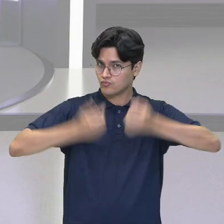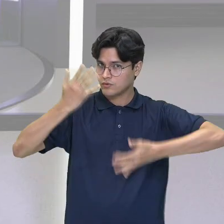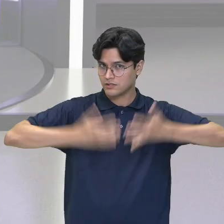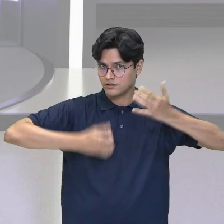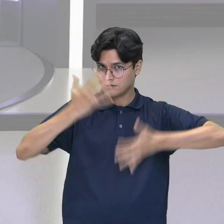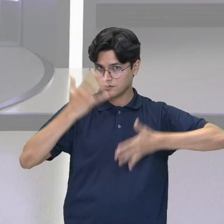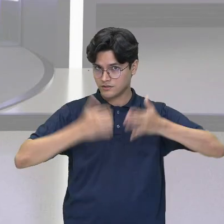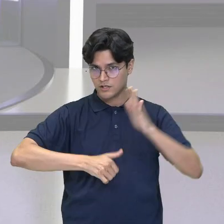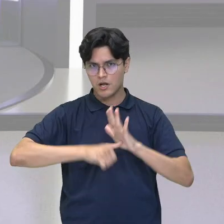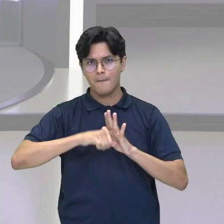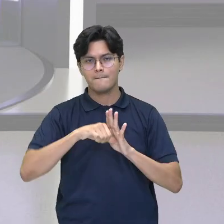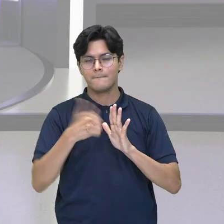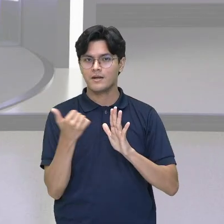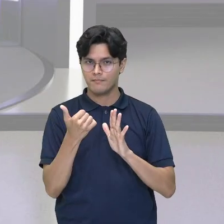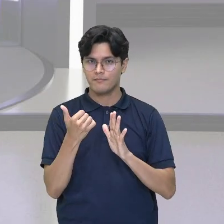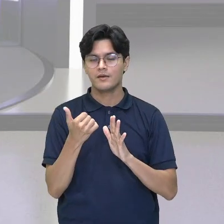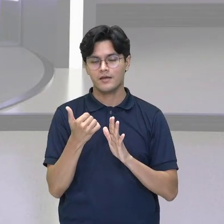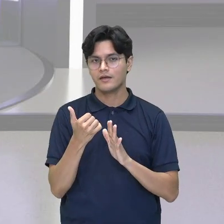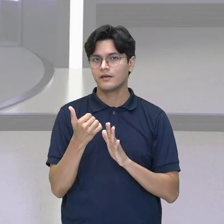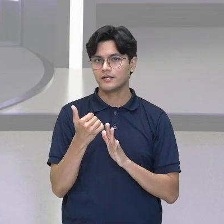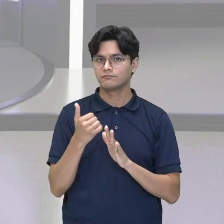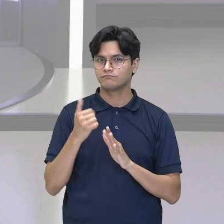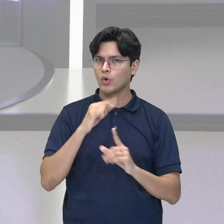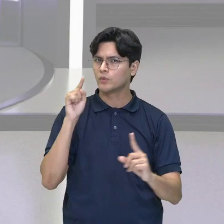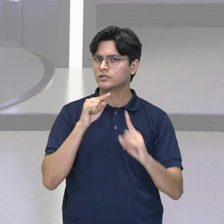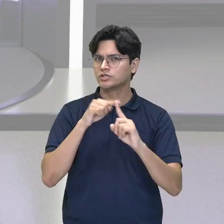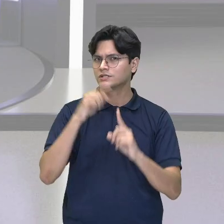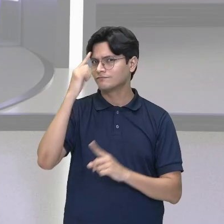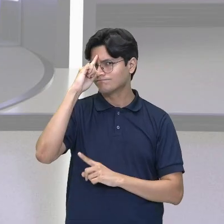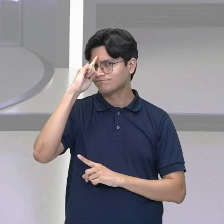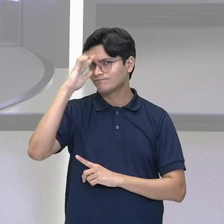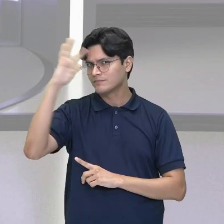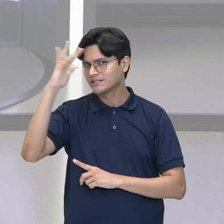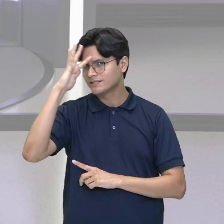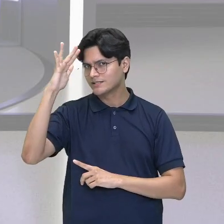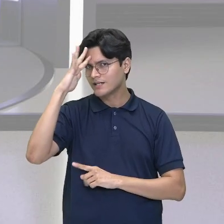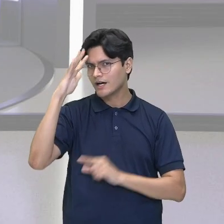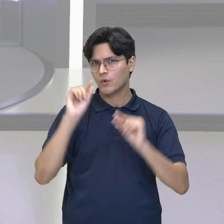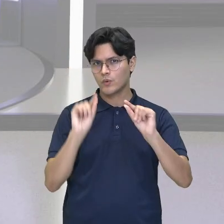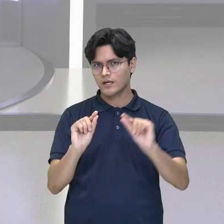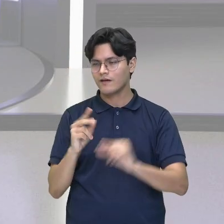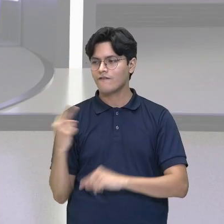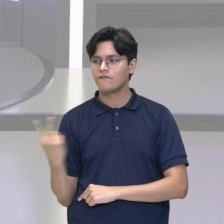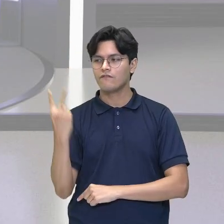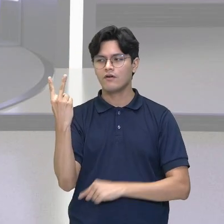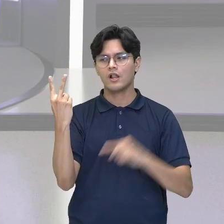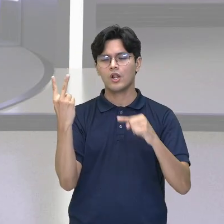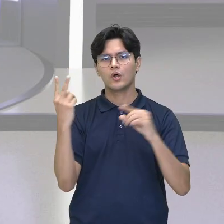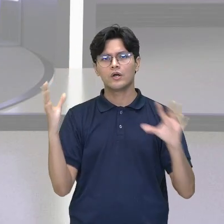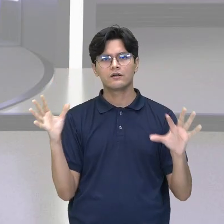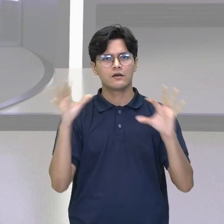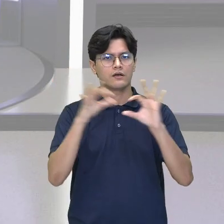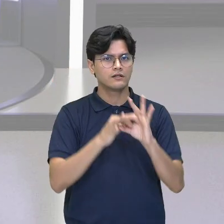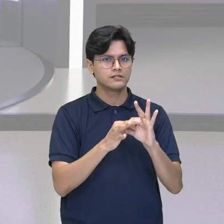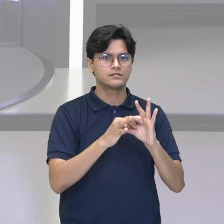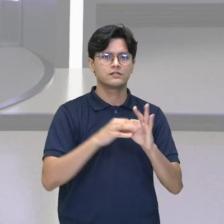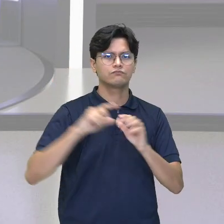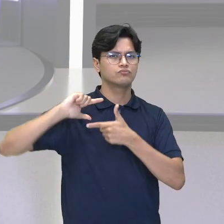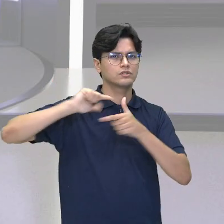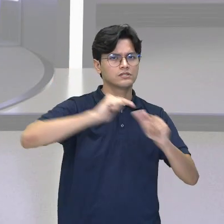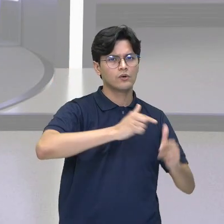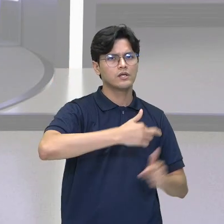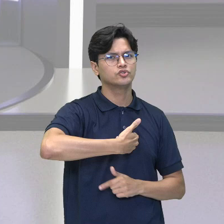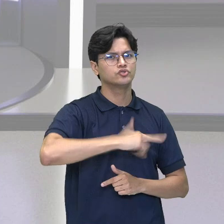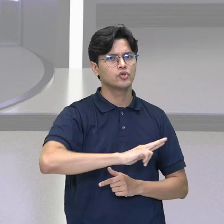primeiras ideias para a gente pensar qual é a relação entre valores e as tradições religiosas,